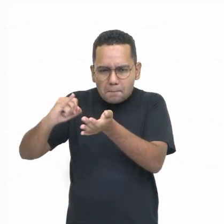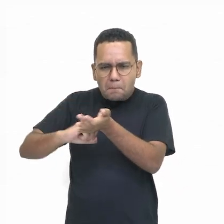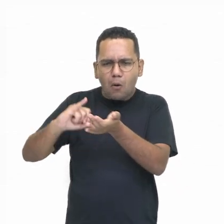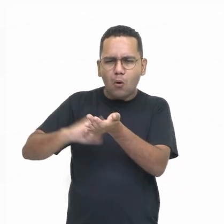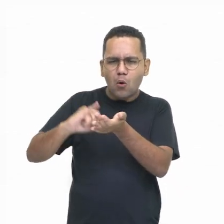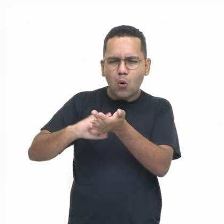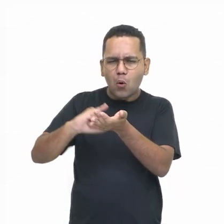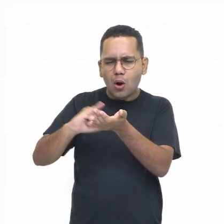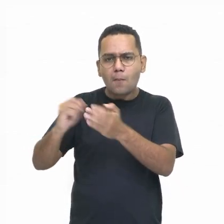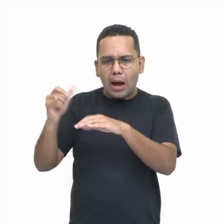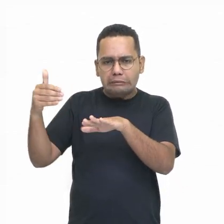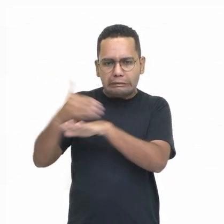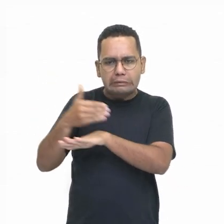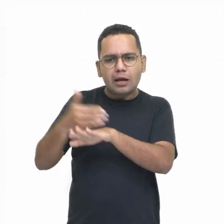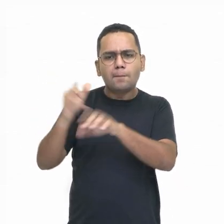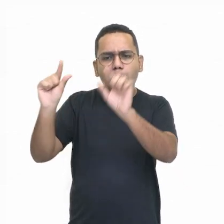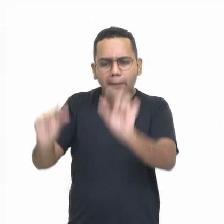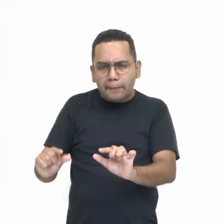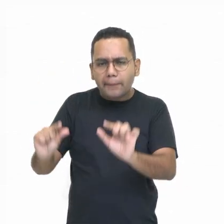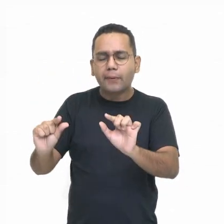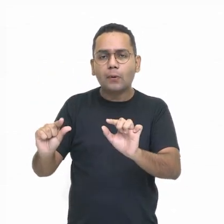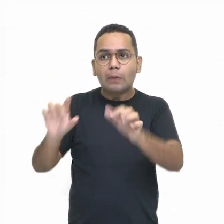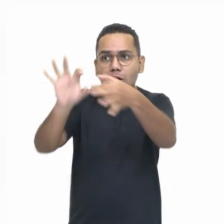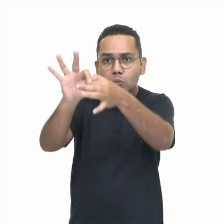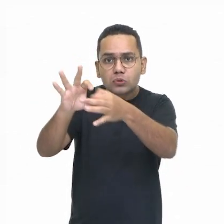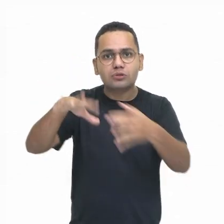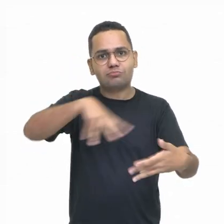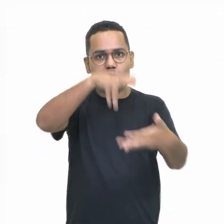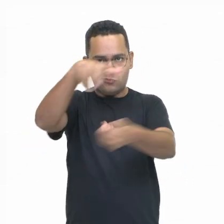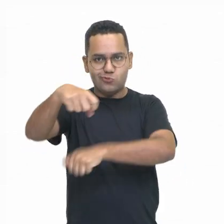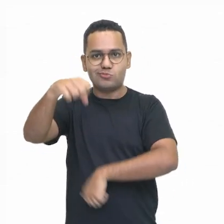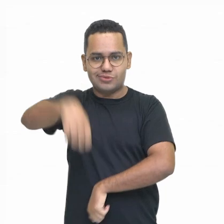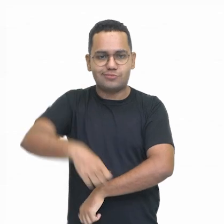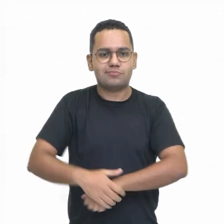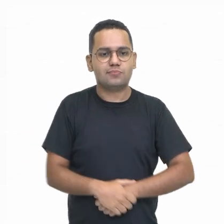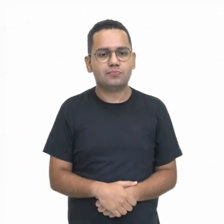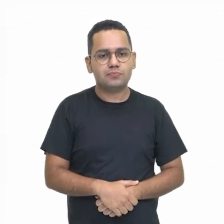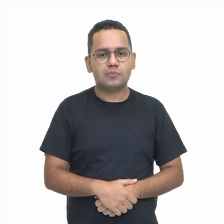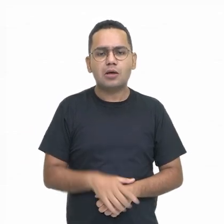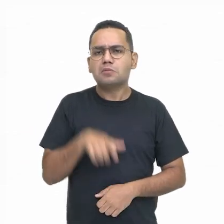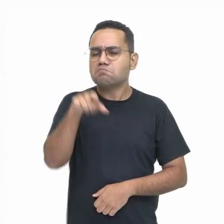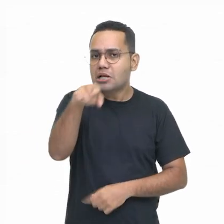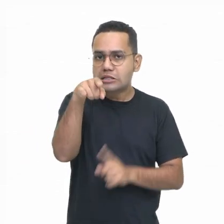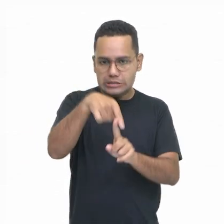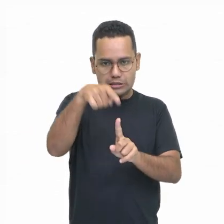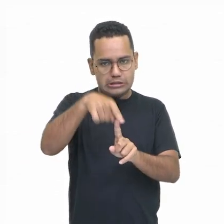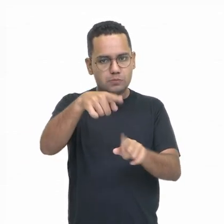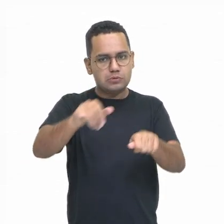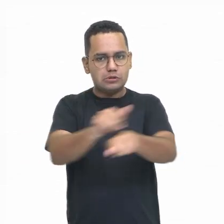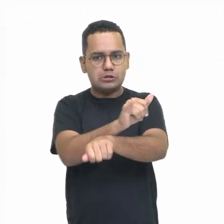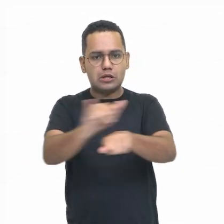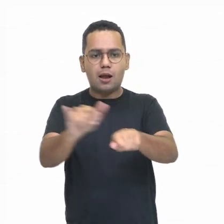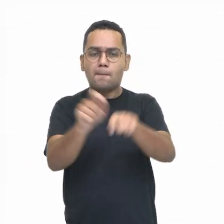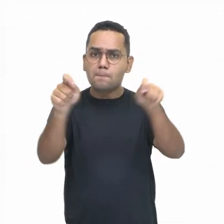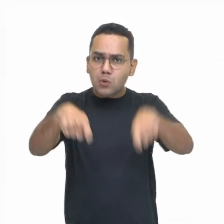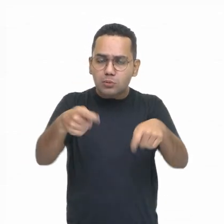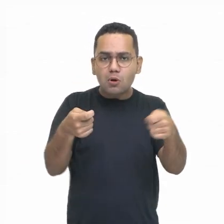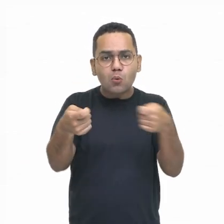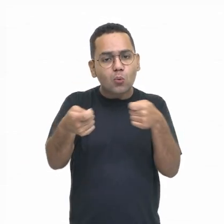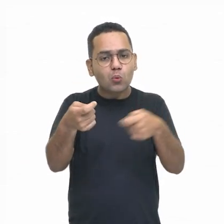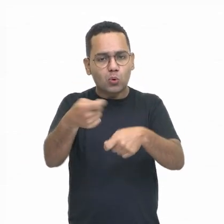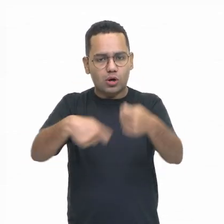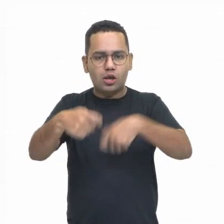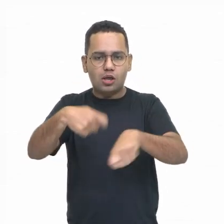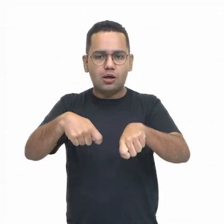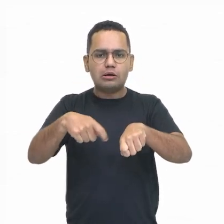e integrando-se à economia global. Essa medida, embora necessária para a estabilidade econômica,